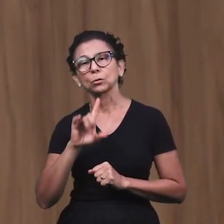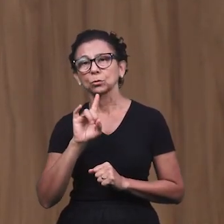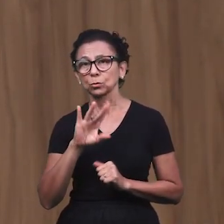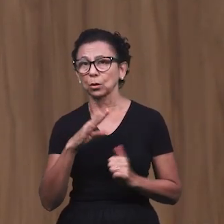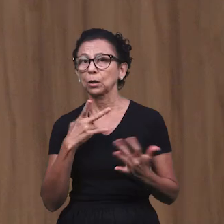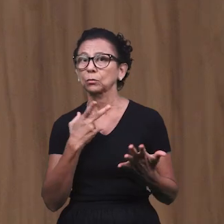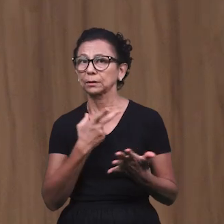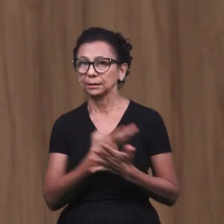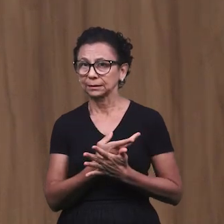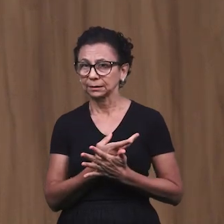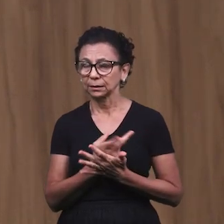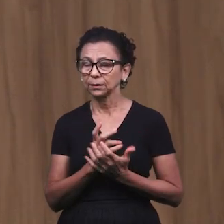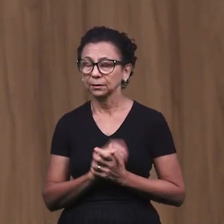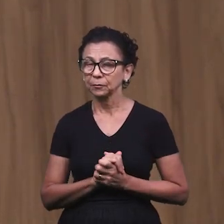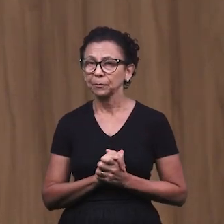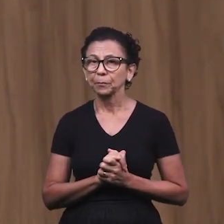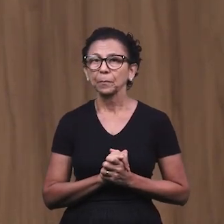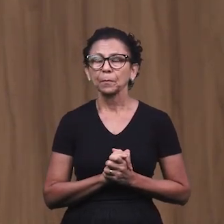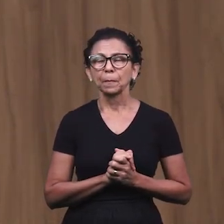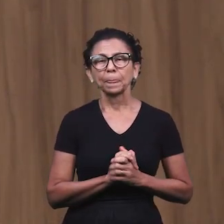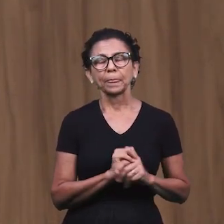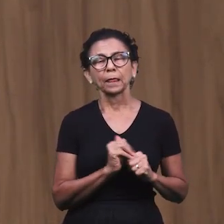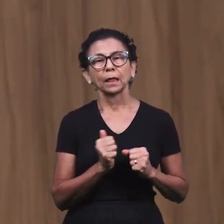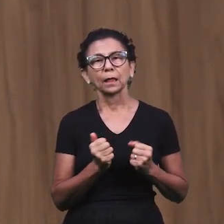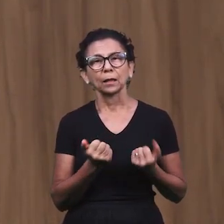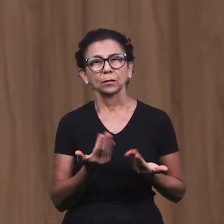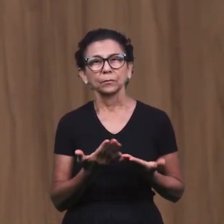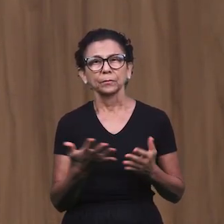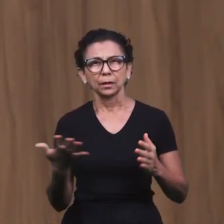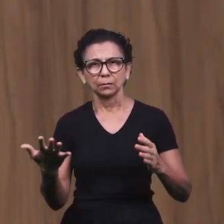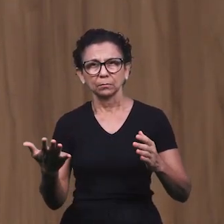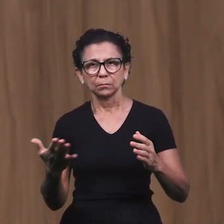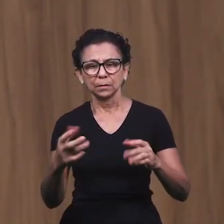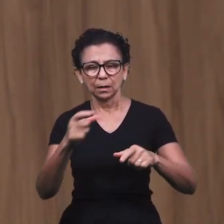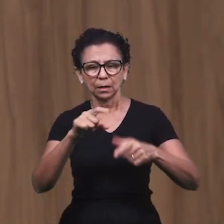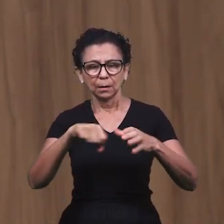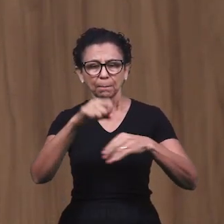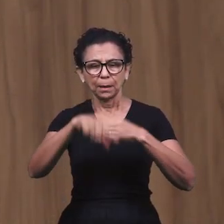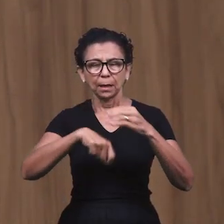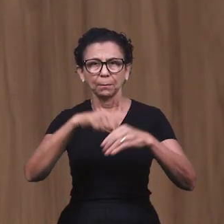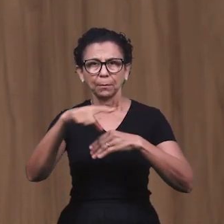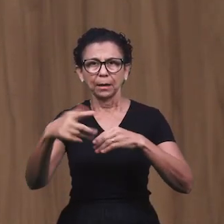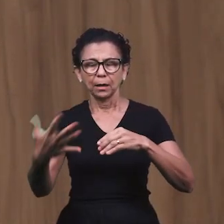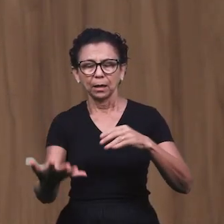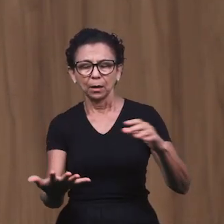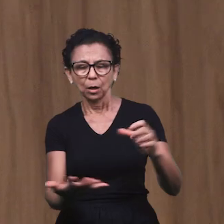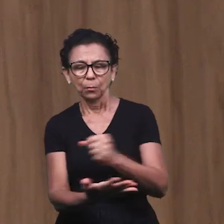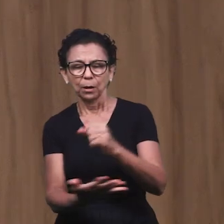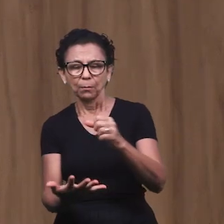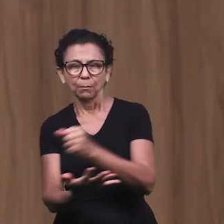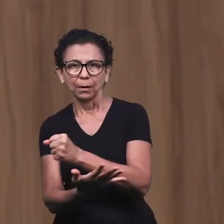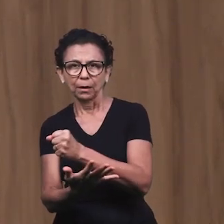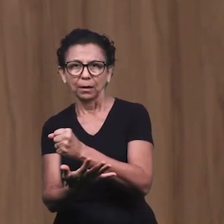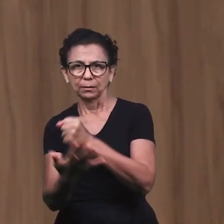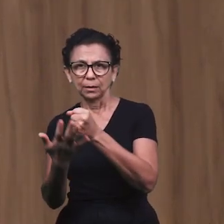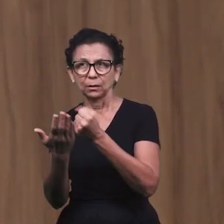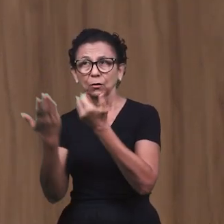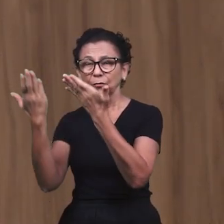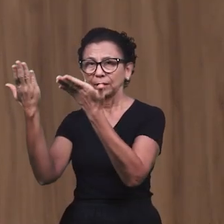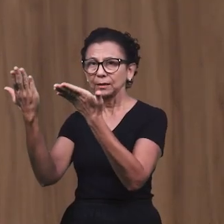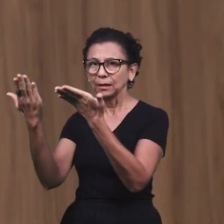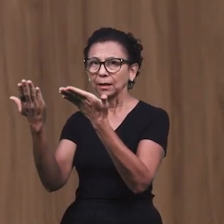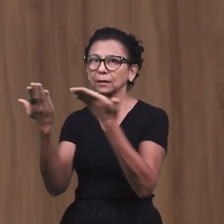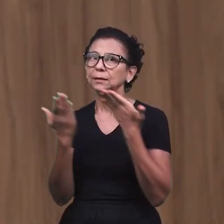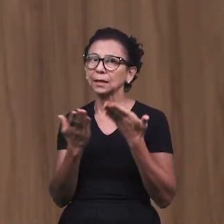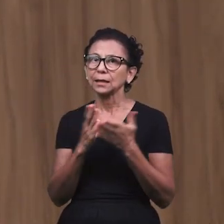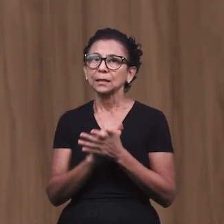de apresentar a oferta que seria colhida da terra, porque haveria chuva, então tem